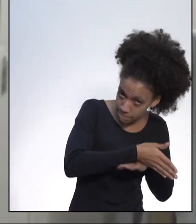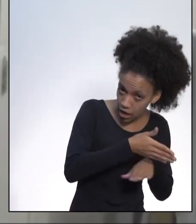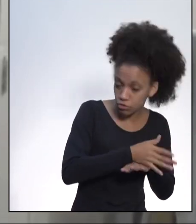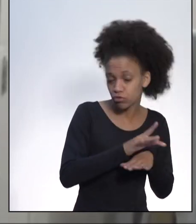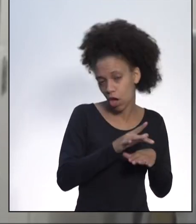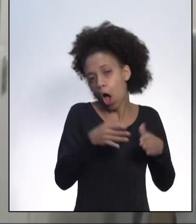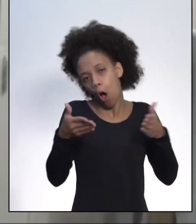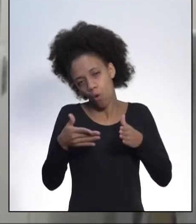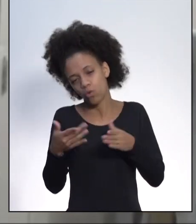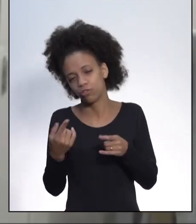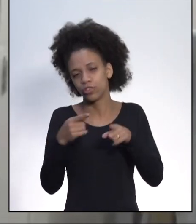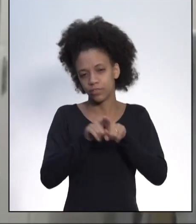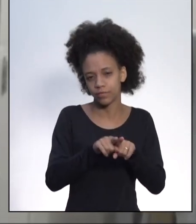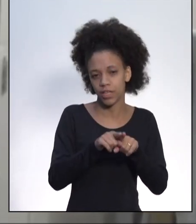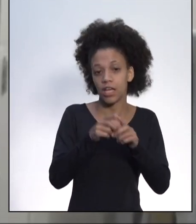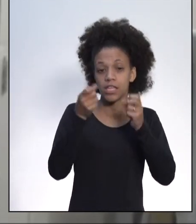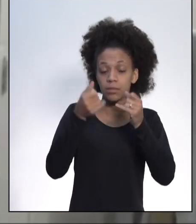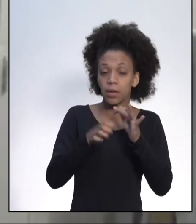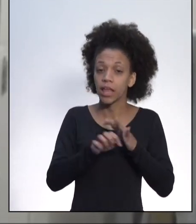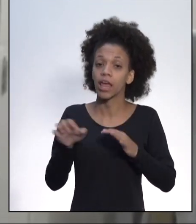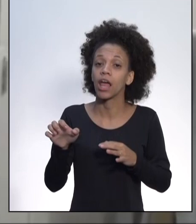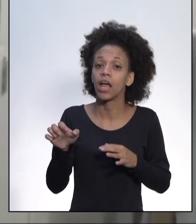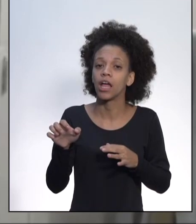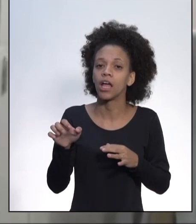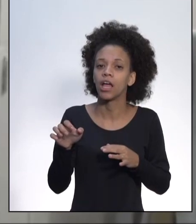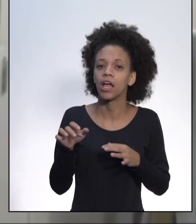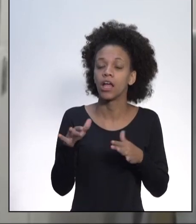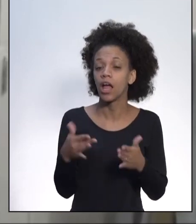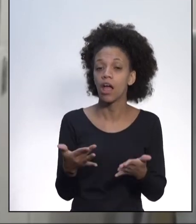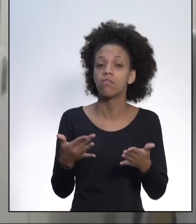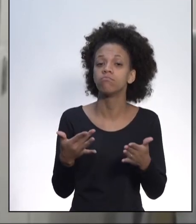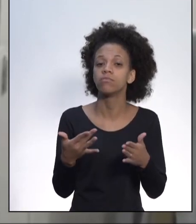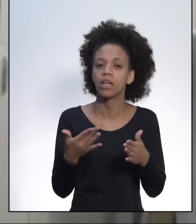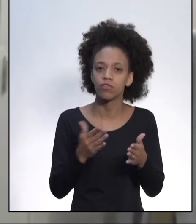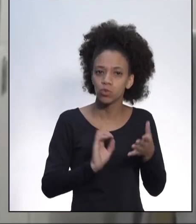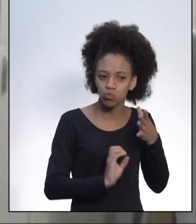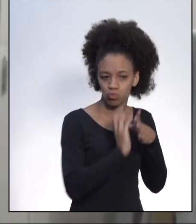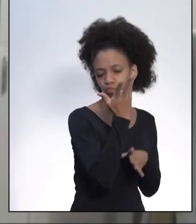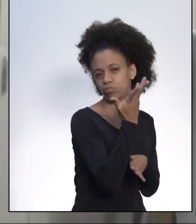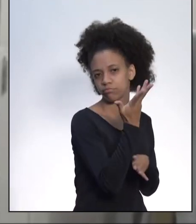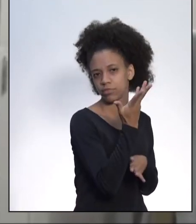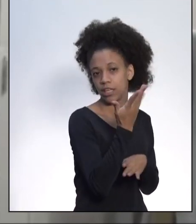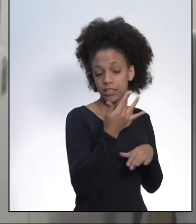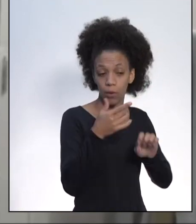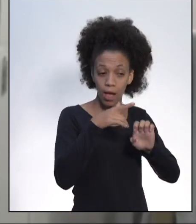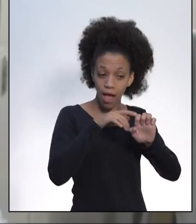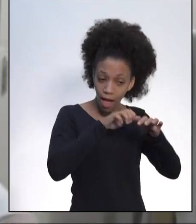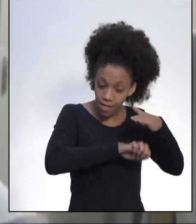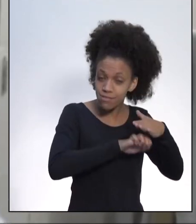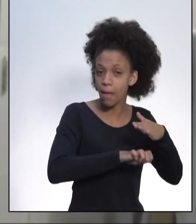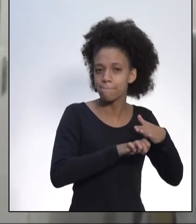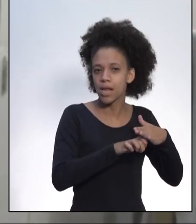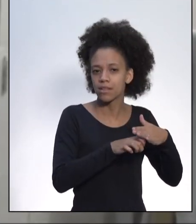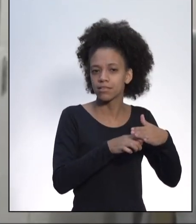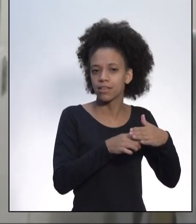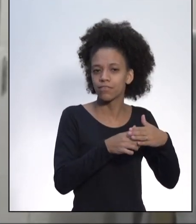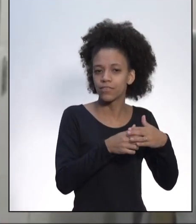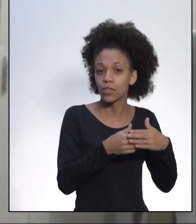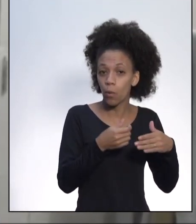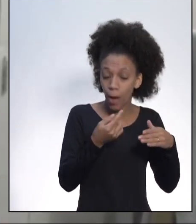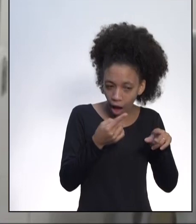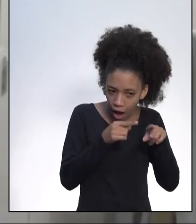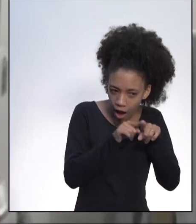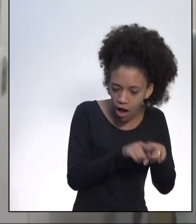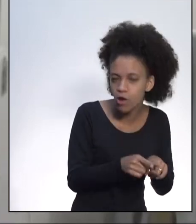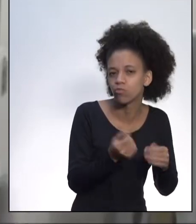O Explicae acabou surgindo dentro dessa empresa, e essa empresa serviu como incubadora, né, para o Explicae. Só